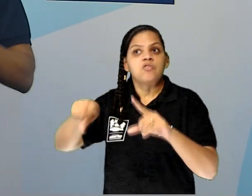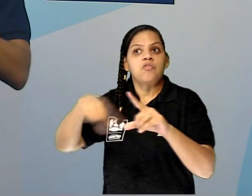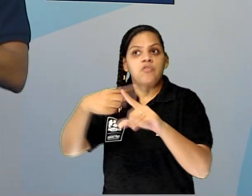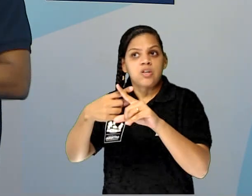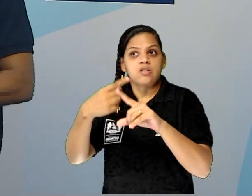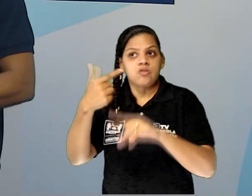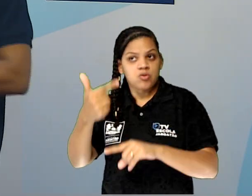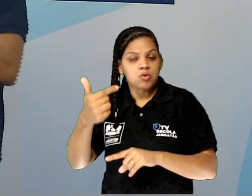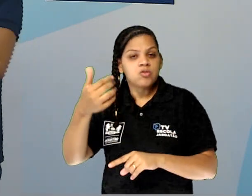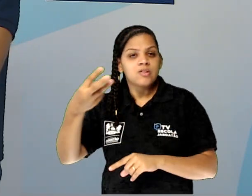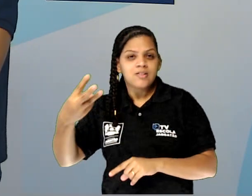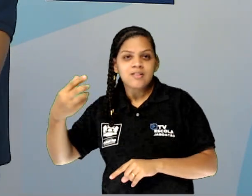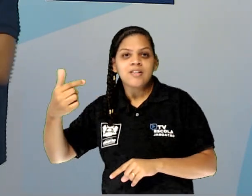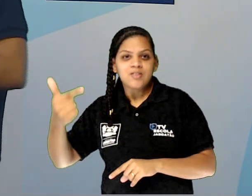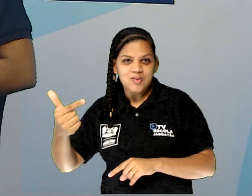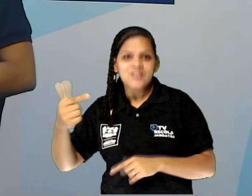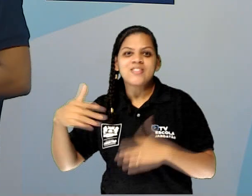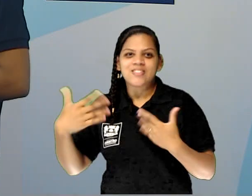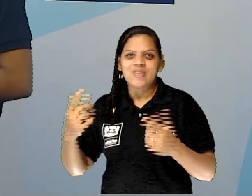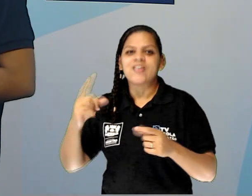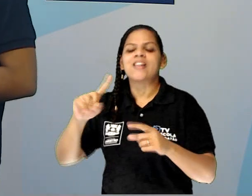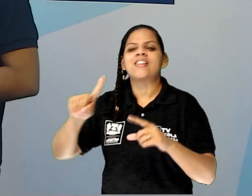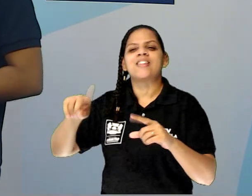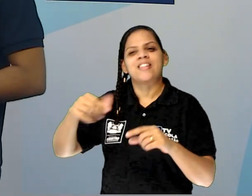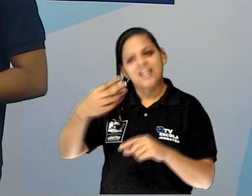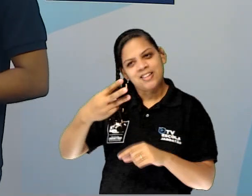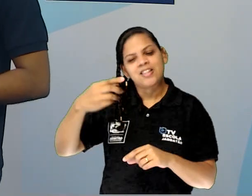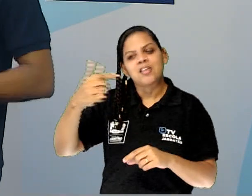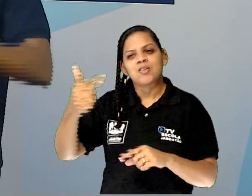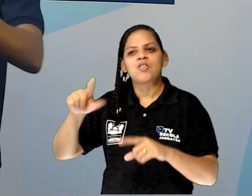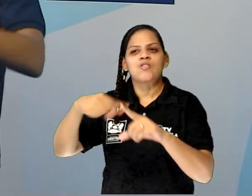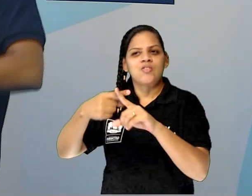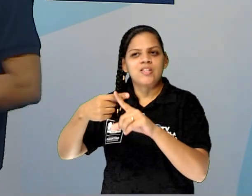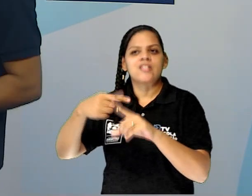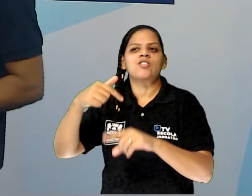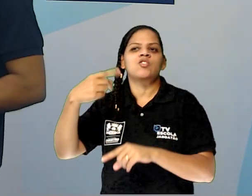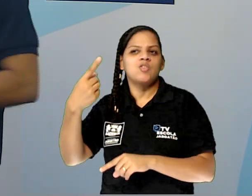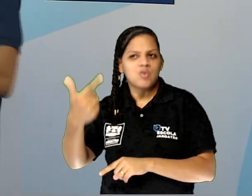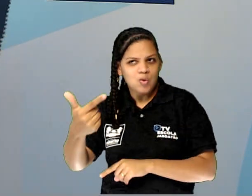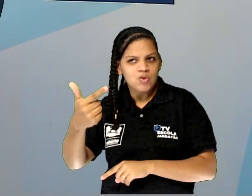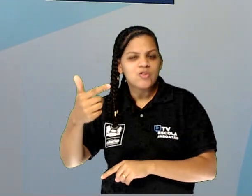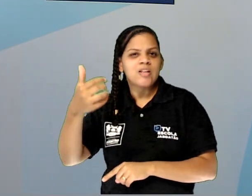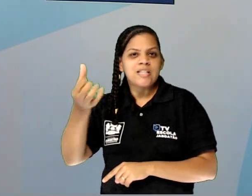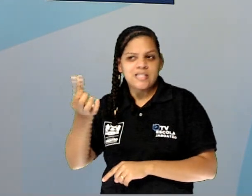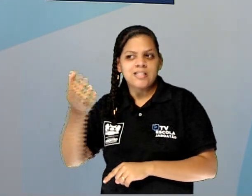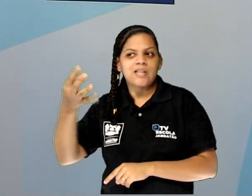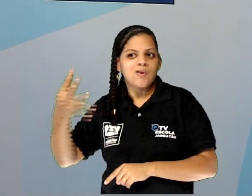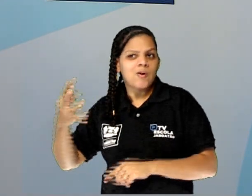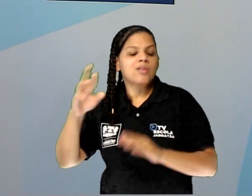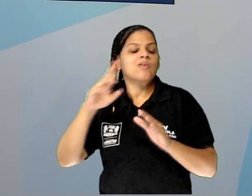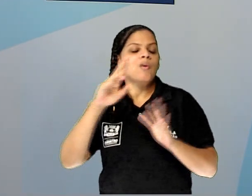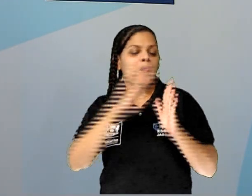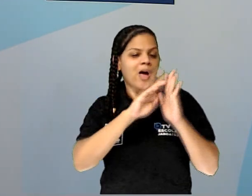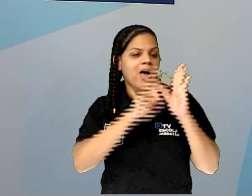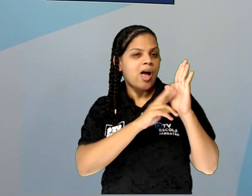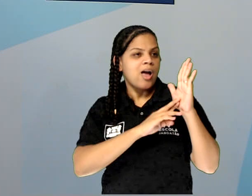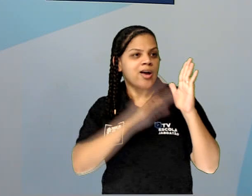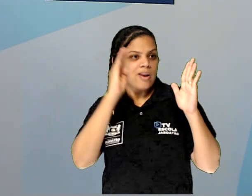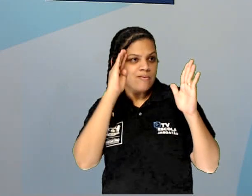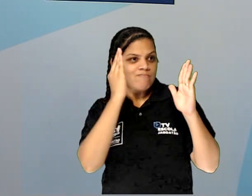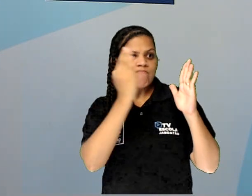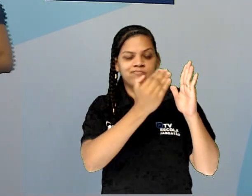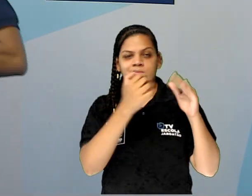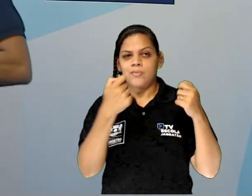quem? 32 vezes 2, que vai dar o quê? 64. Então, essa é a resposta e essa é a regra que a gente encontrou.